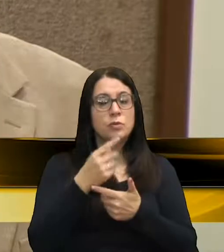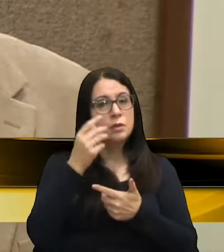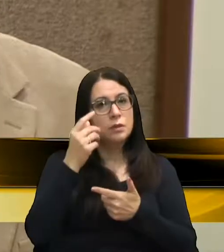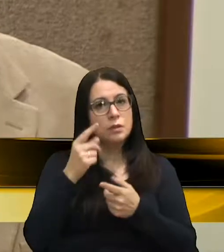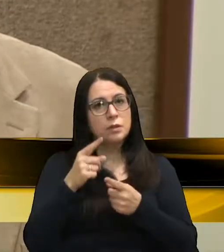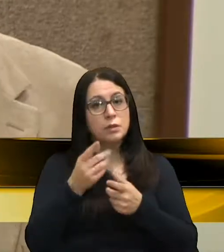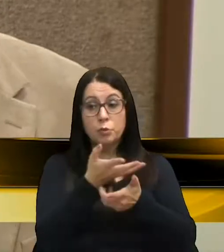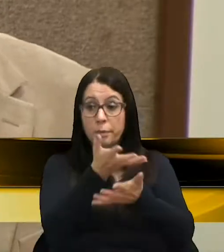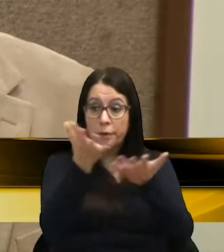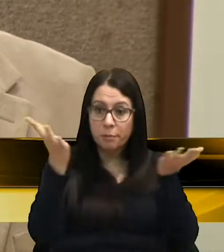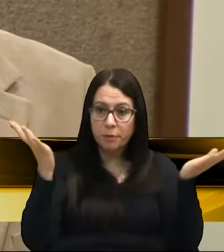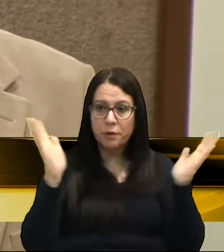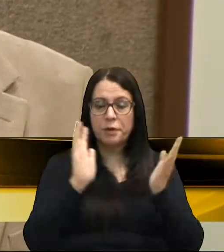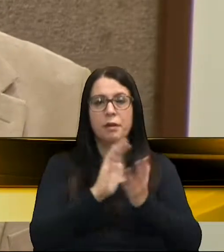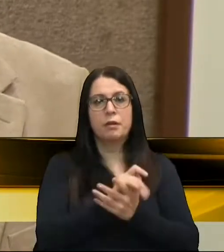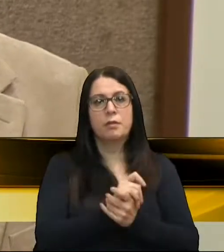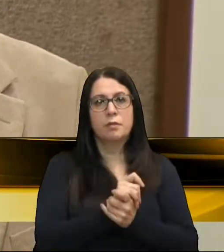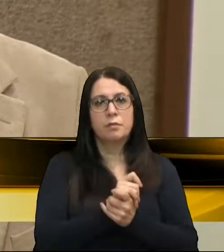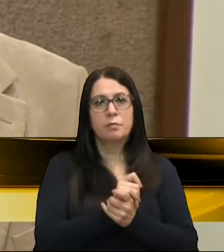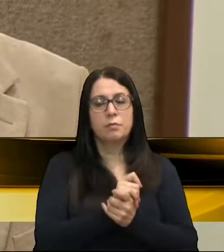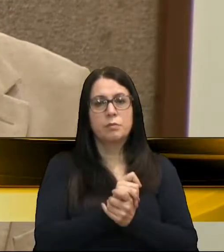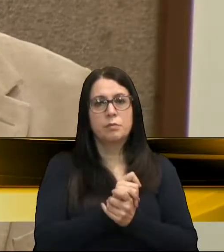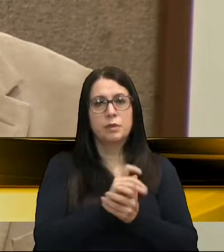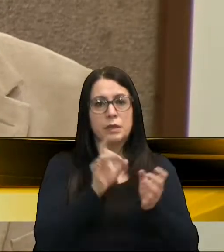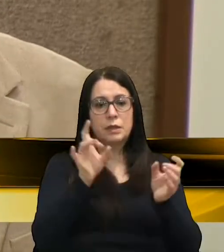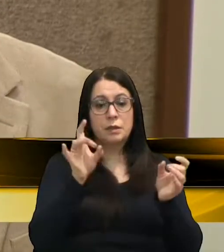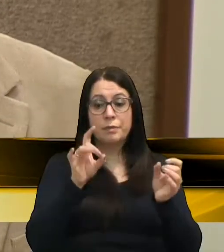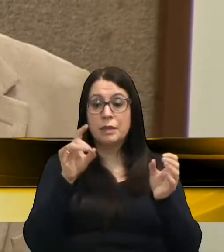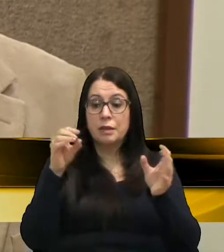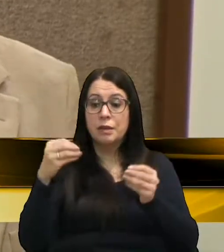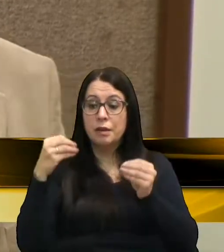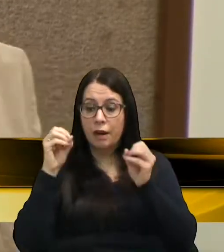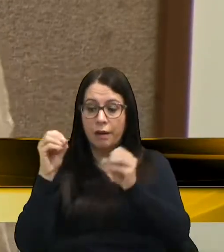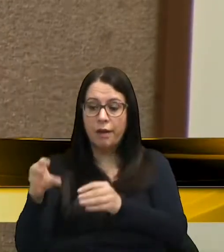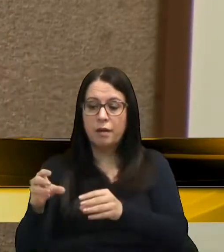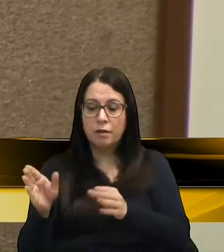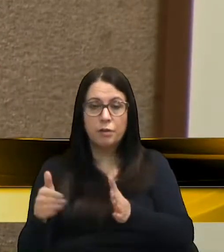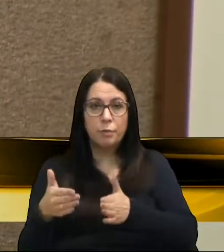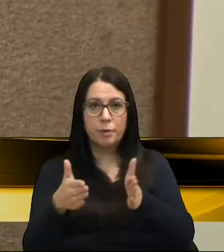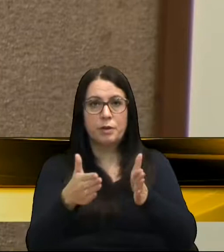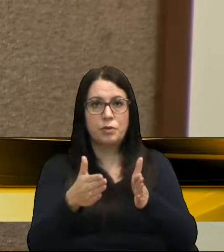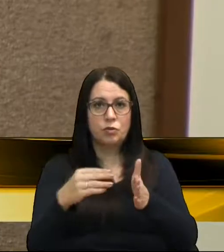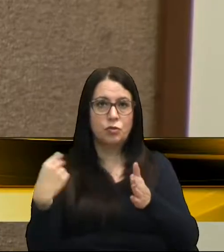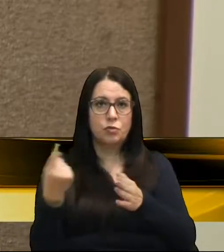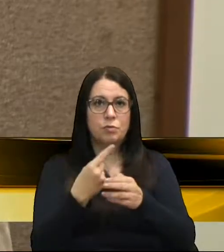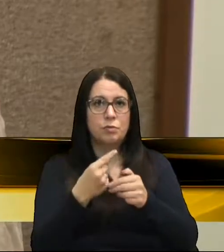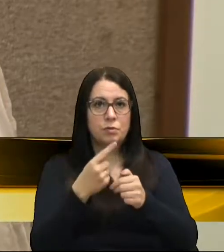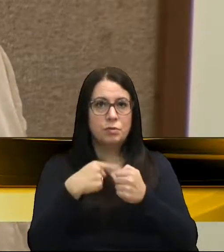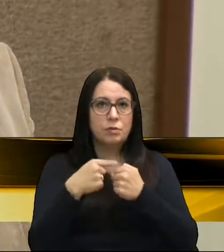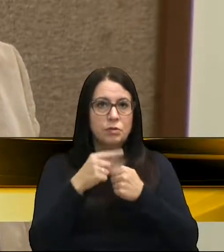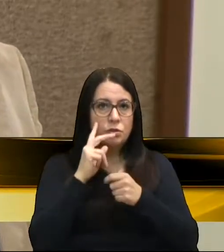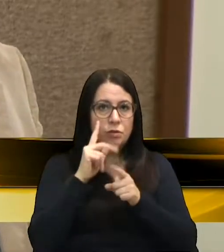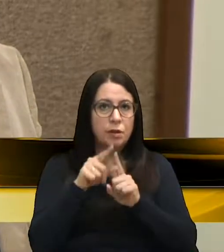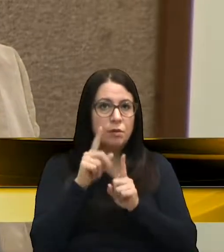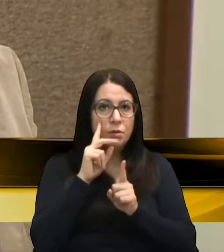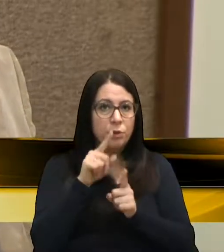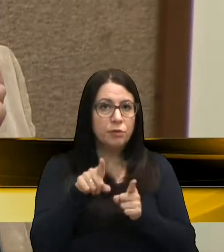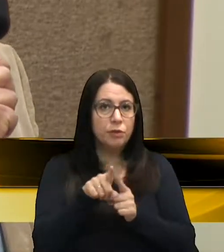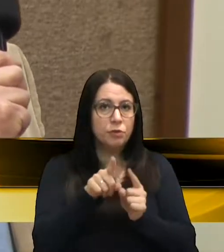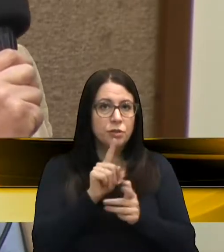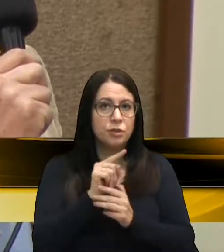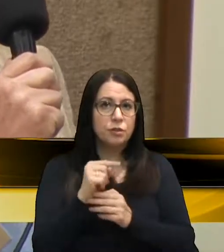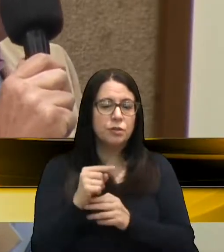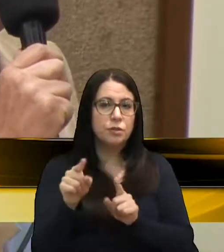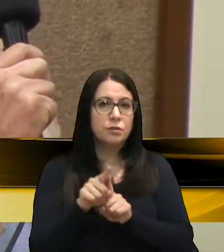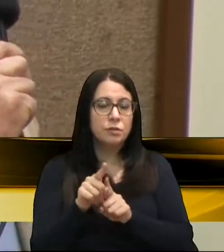provenientes do meio ambiente para que se largue peixes nos arroios da nossa cidade, né? Então, os peixes,